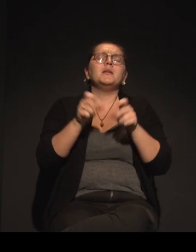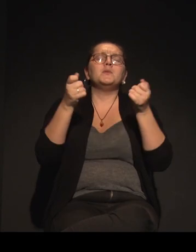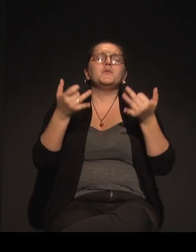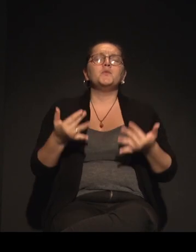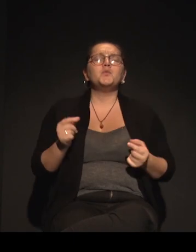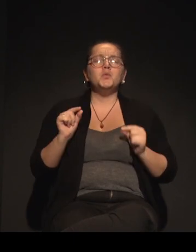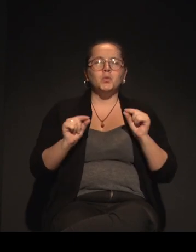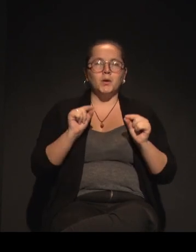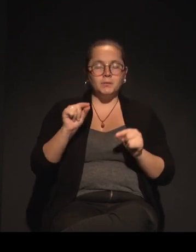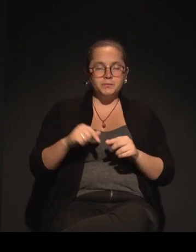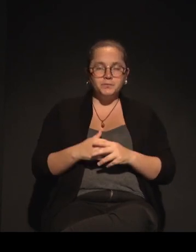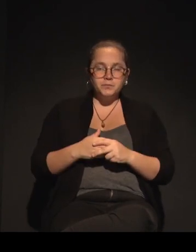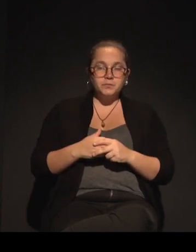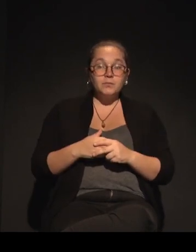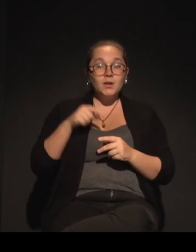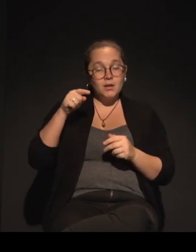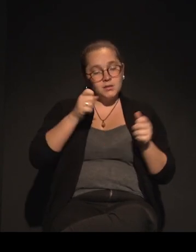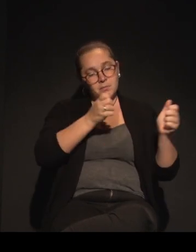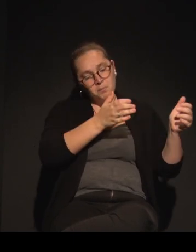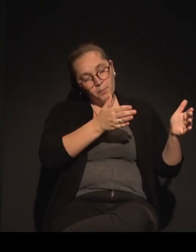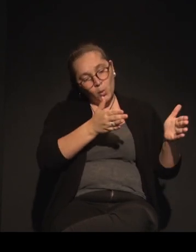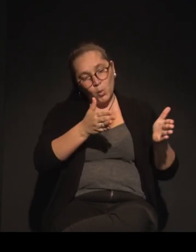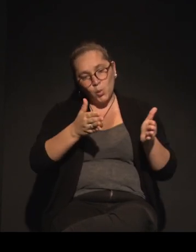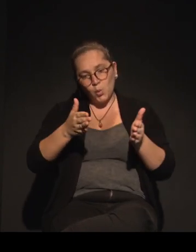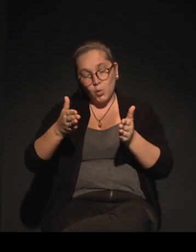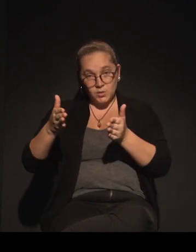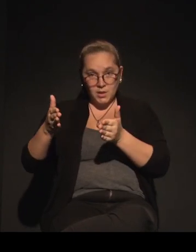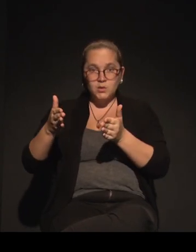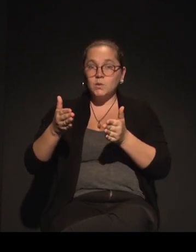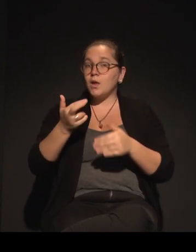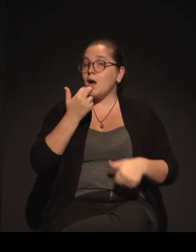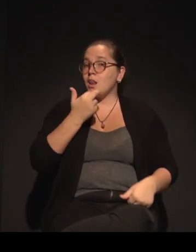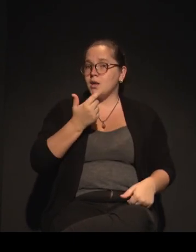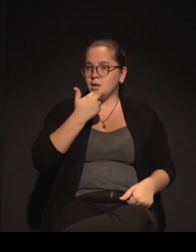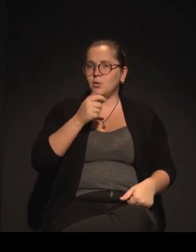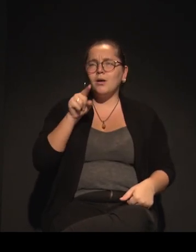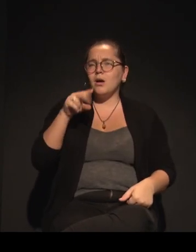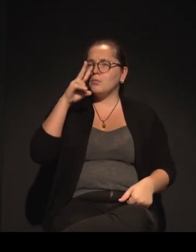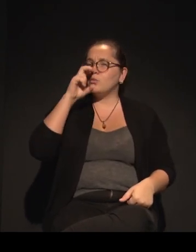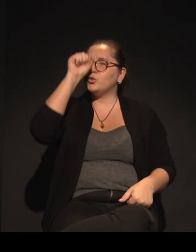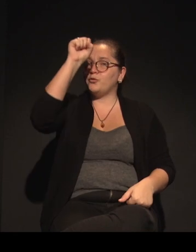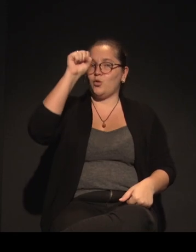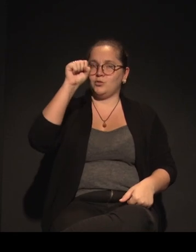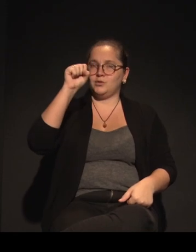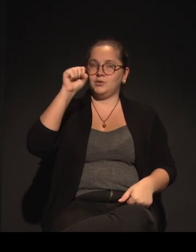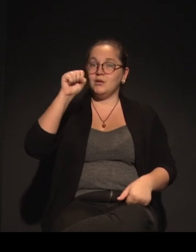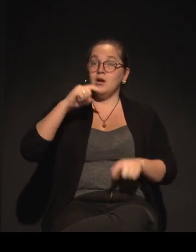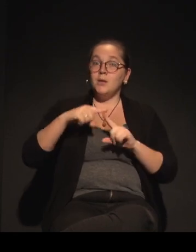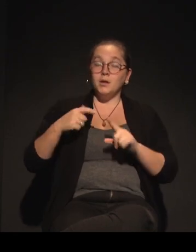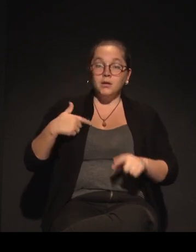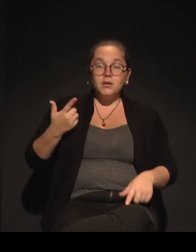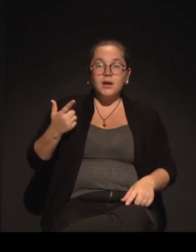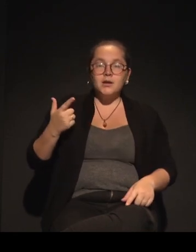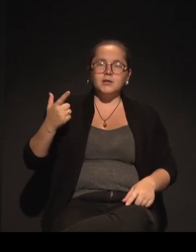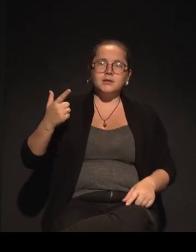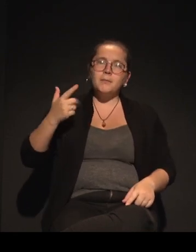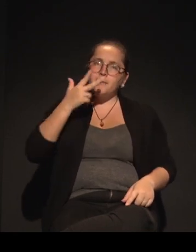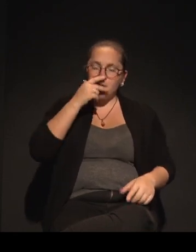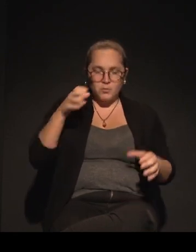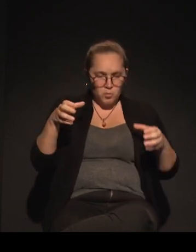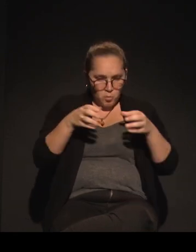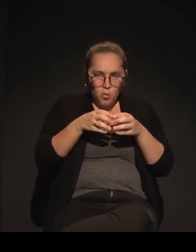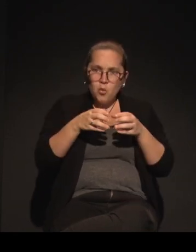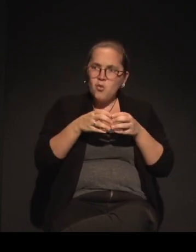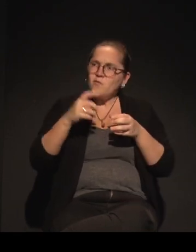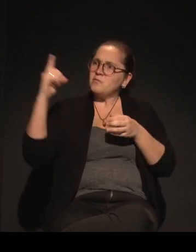é o processo da língua parte muito é muito forte mesmo essa imposição sobre os povos do